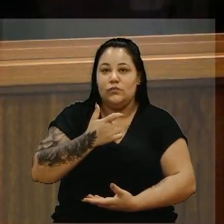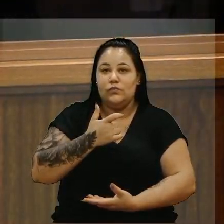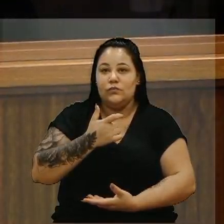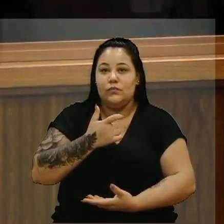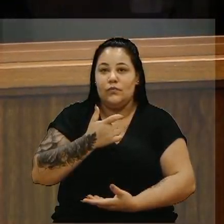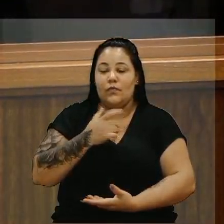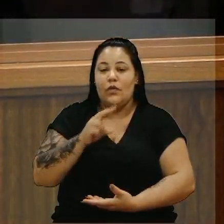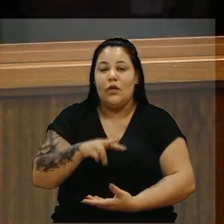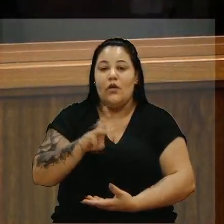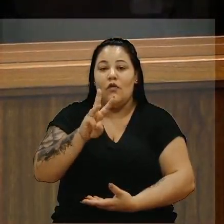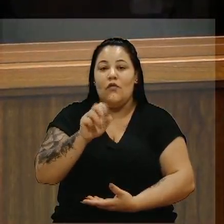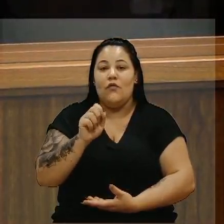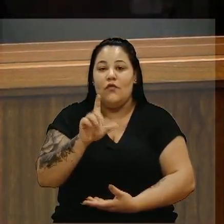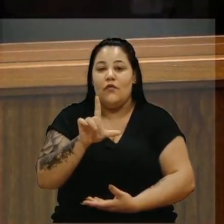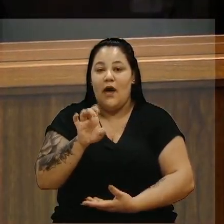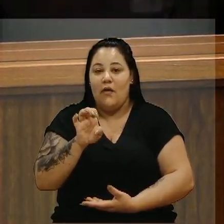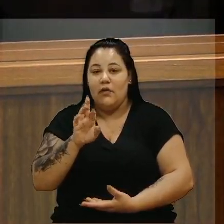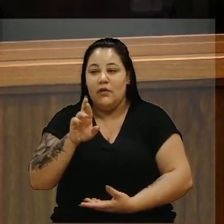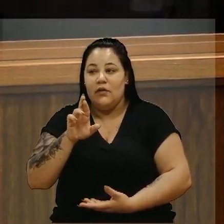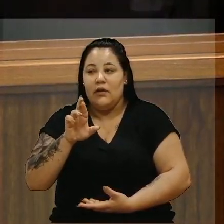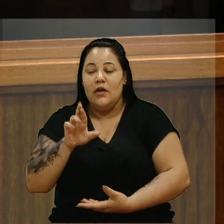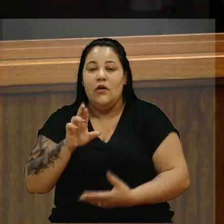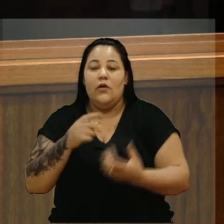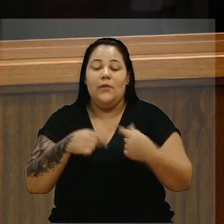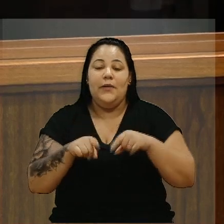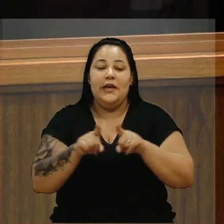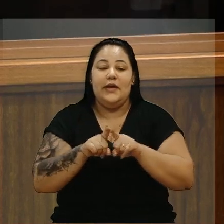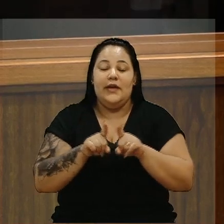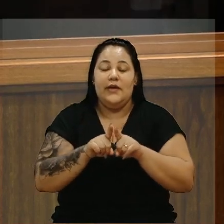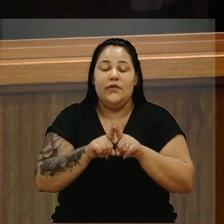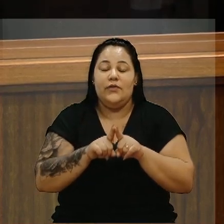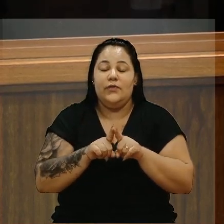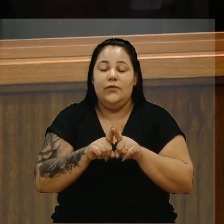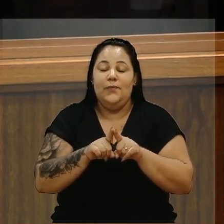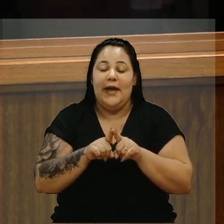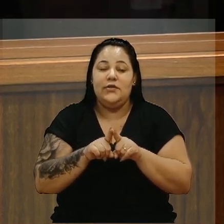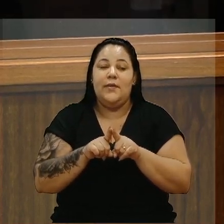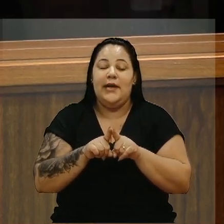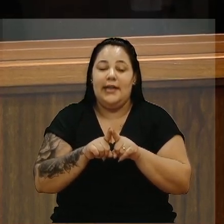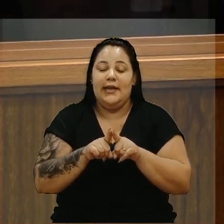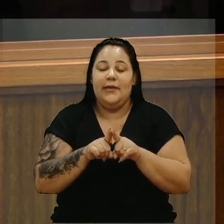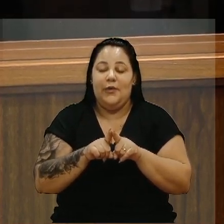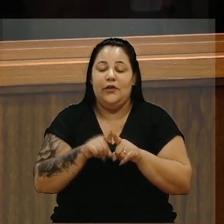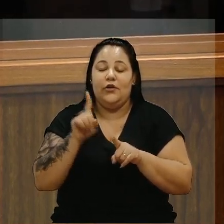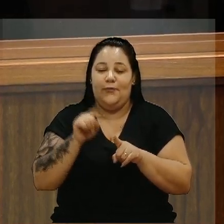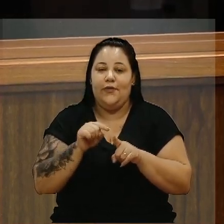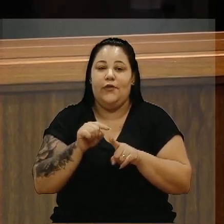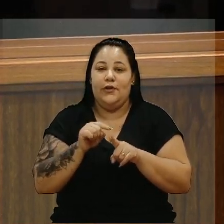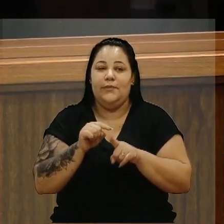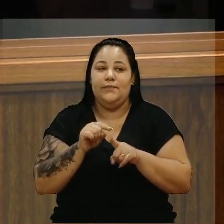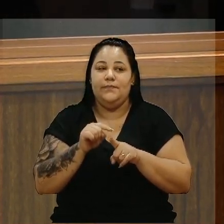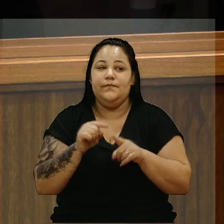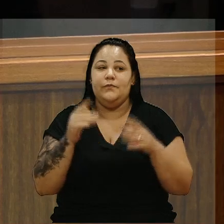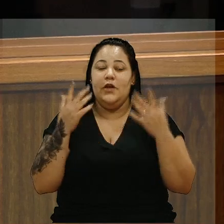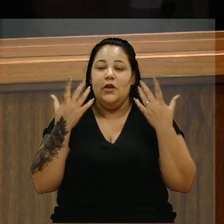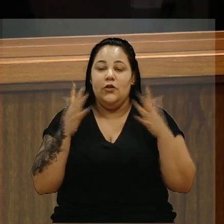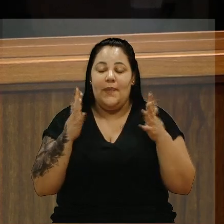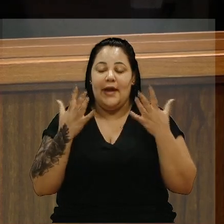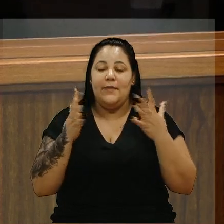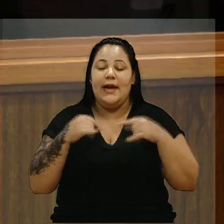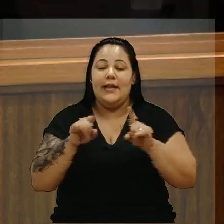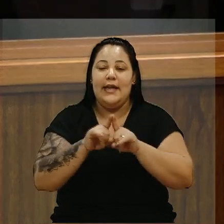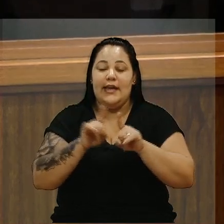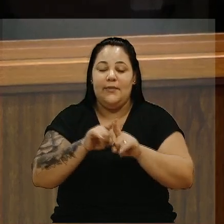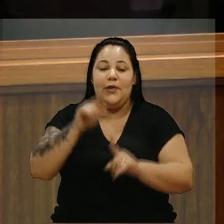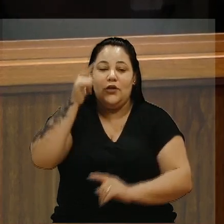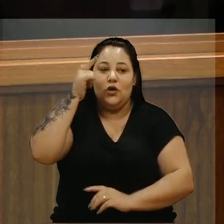Walter Salles, como os atores, como as atrizes, todo mundo desse filme, né, está de parabéns e é uma